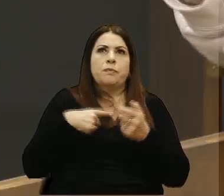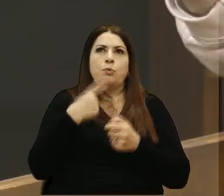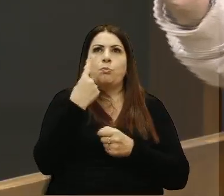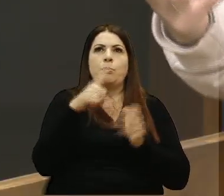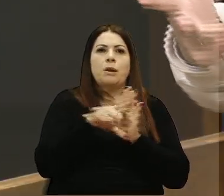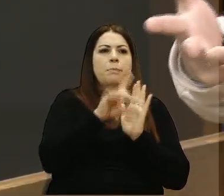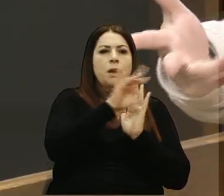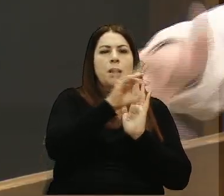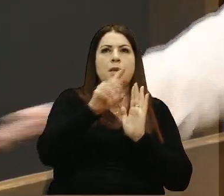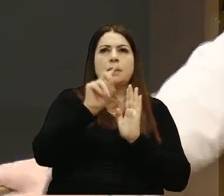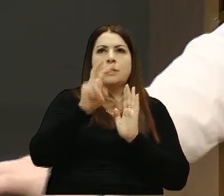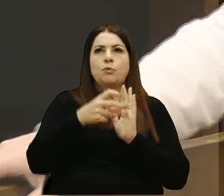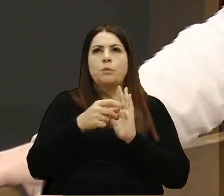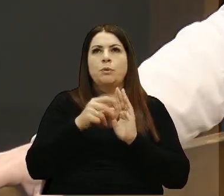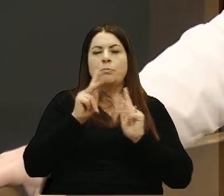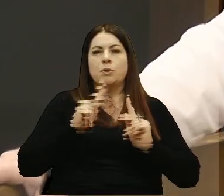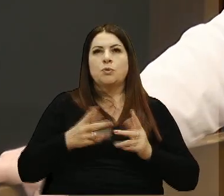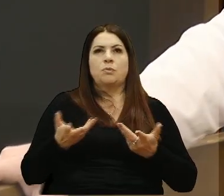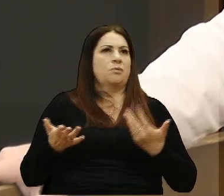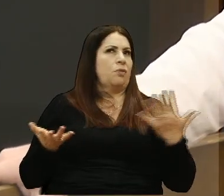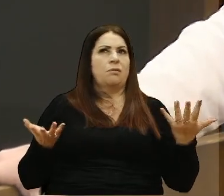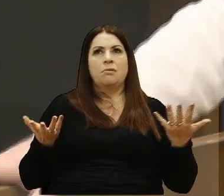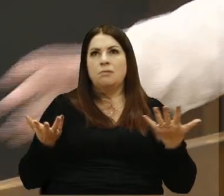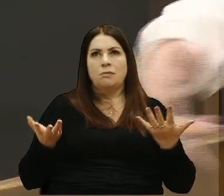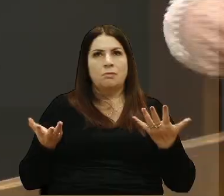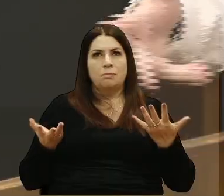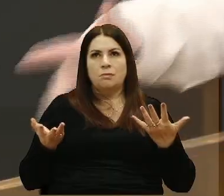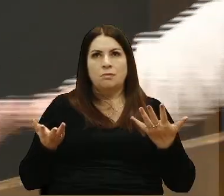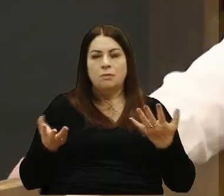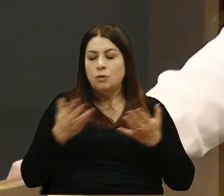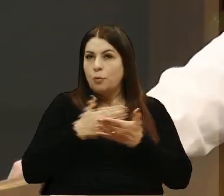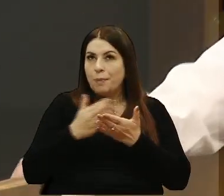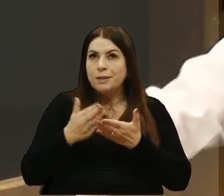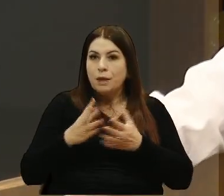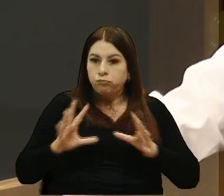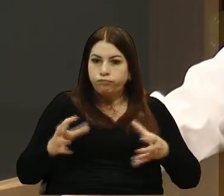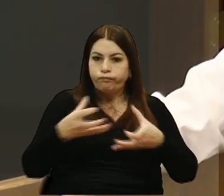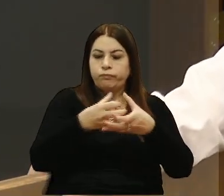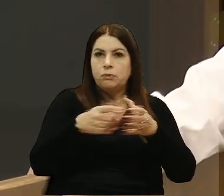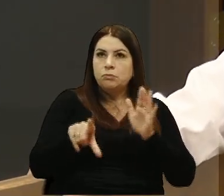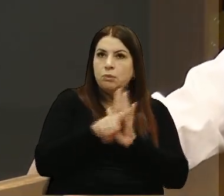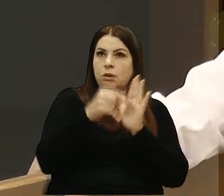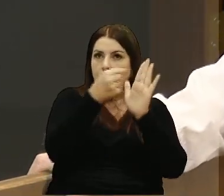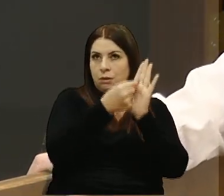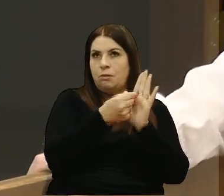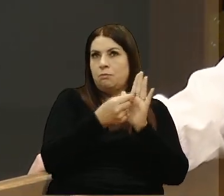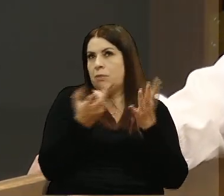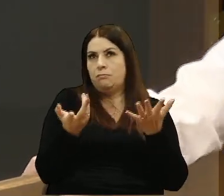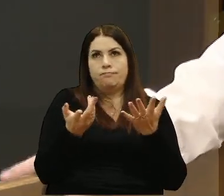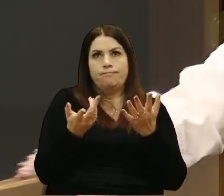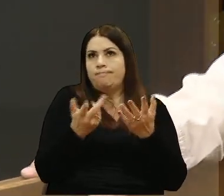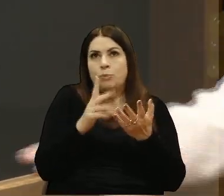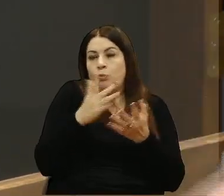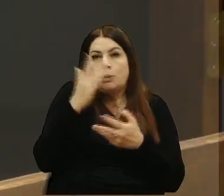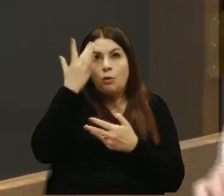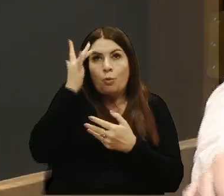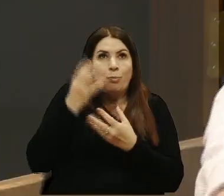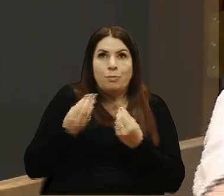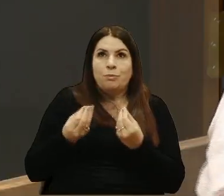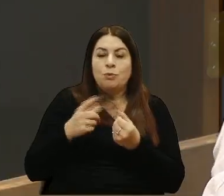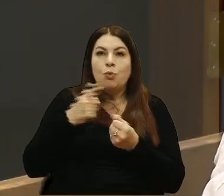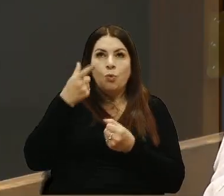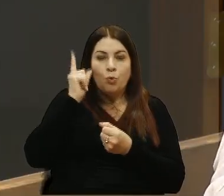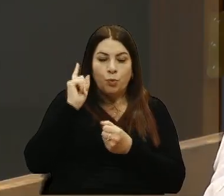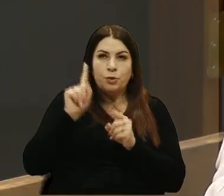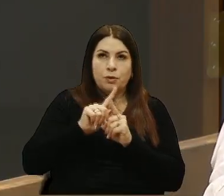para cada 5 mil habitantes, tchê. Nós temos que começar a compilar a legislação, senão fica incompreensível. Eu ontem, quando